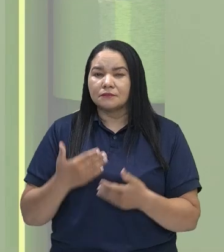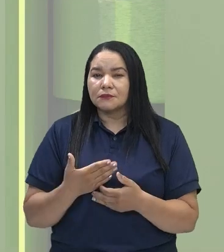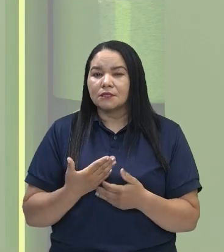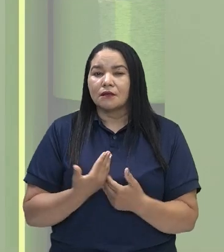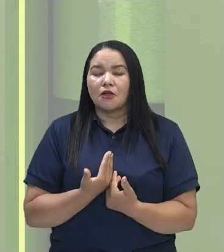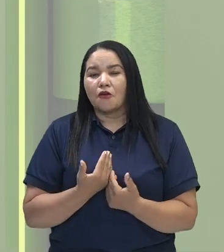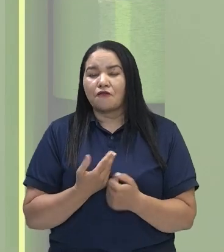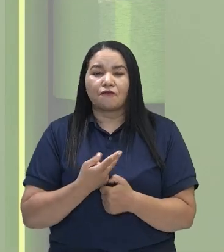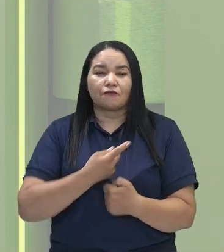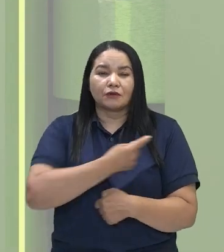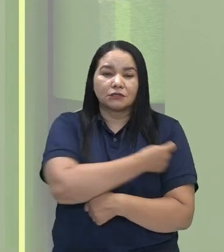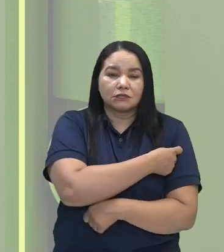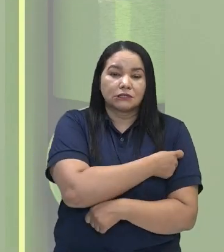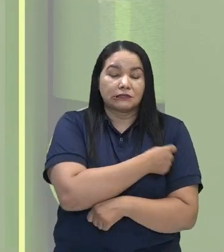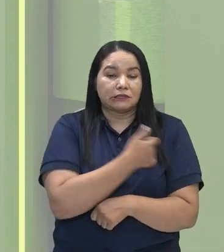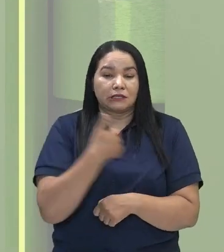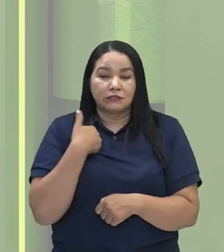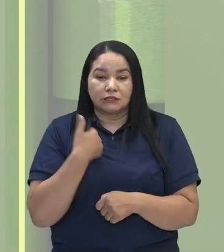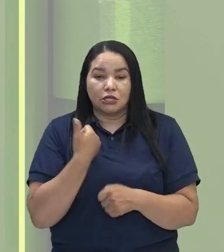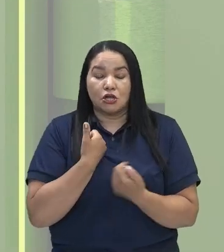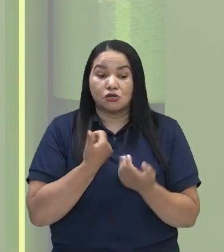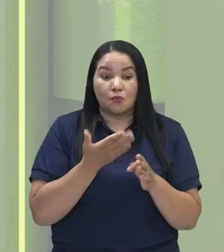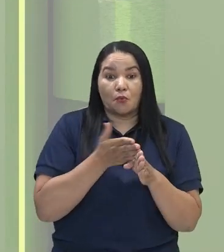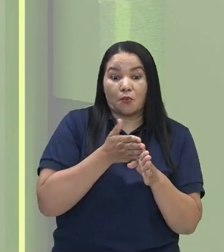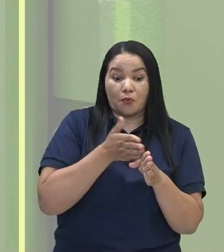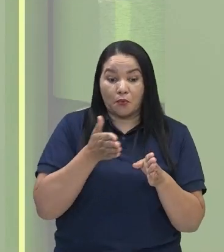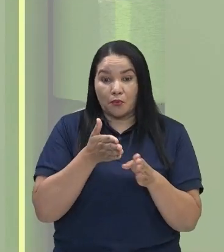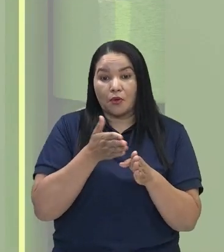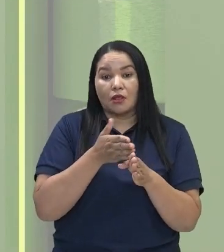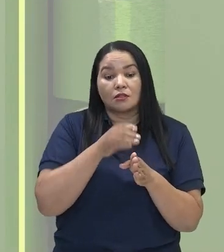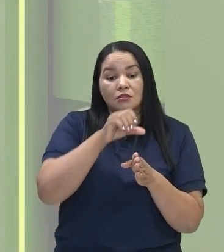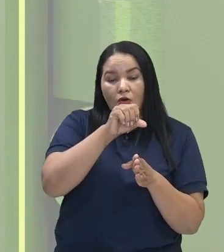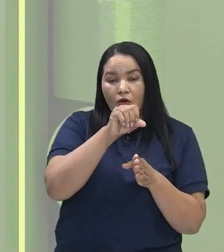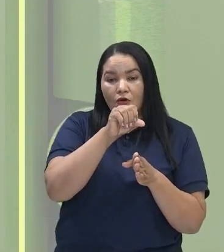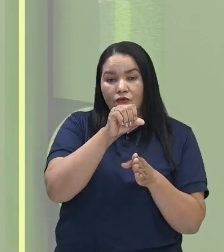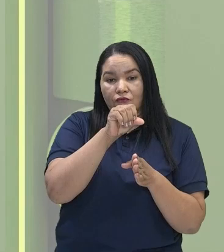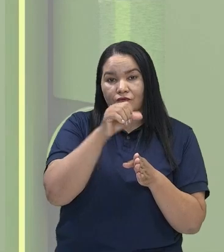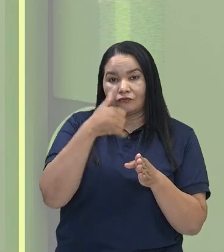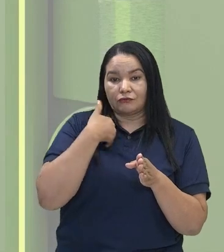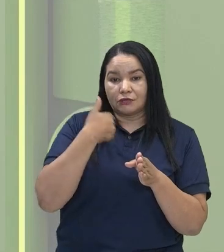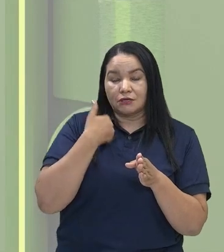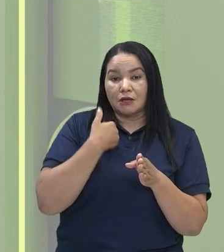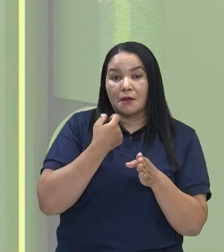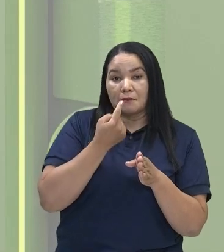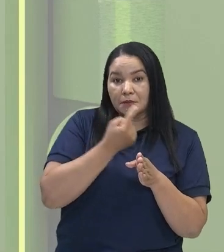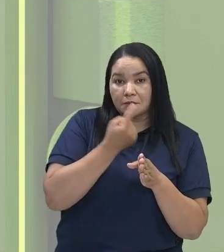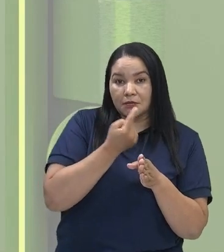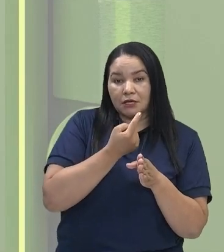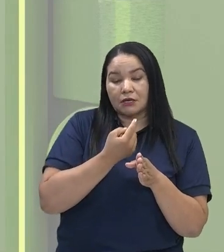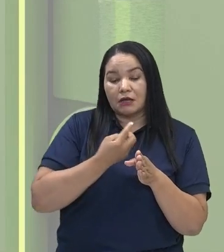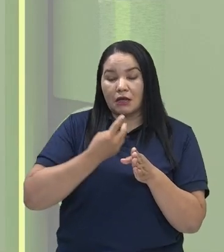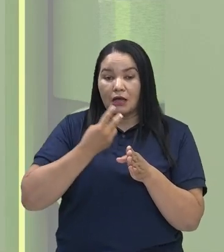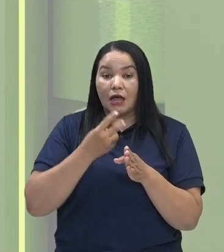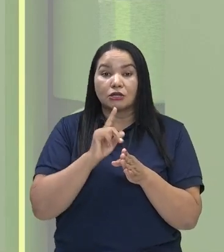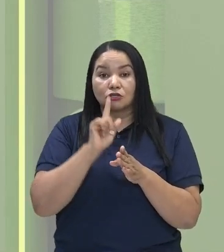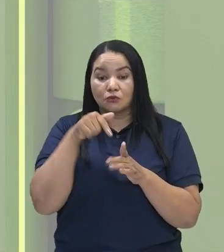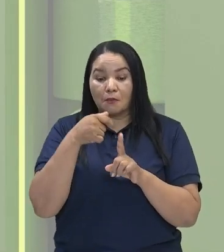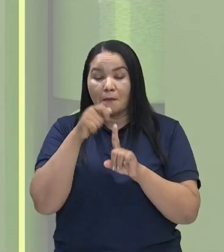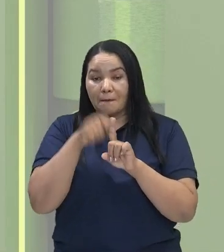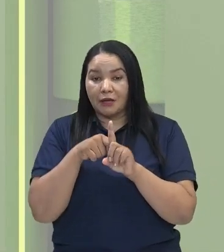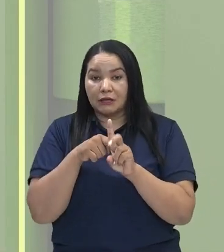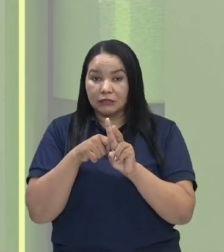9 anos? A partir dos 9 anos, porque são 2 doses. Tem a primeira dose, 2 meses depois, a segunda